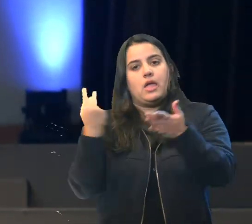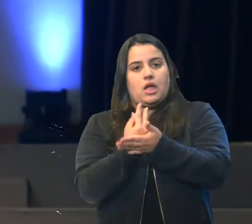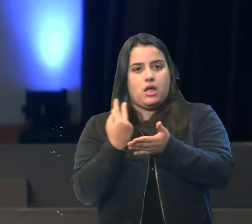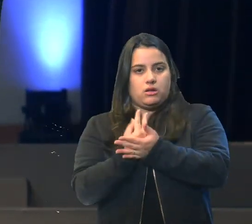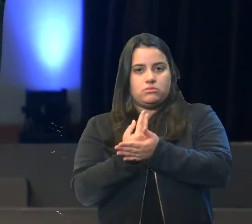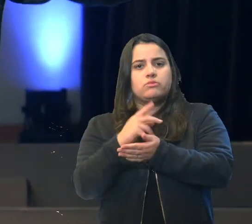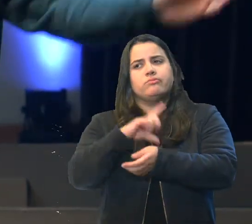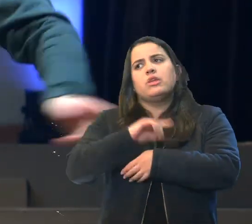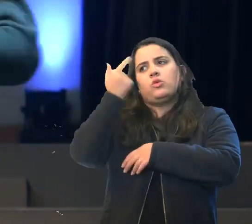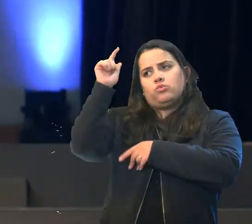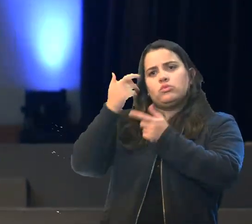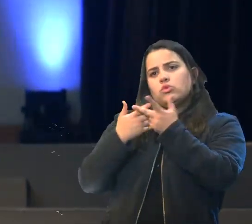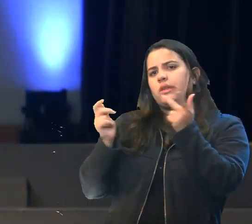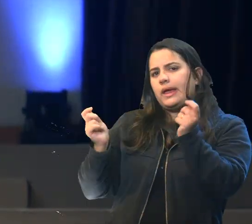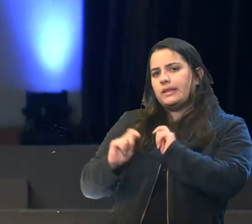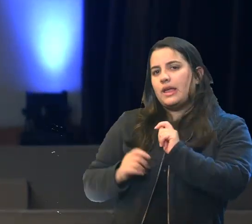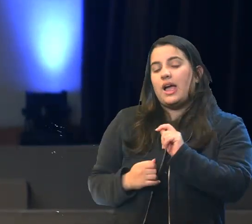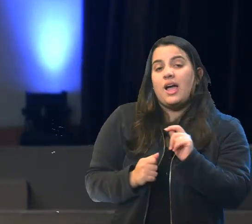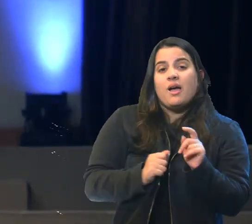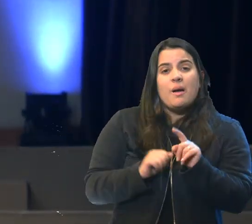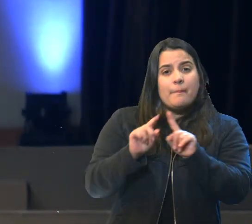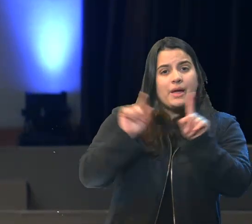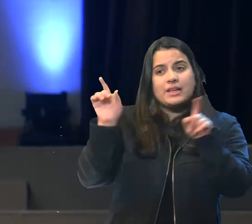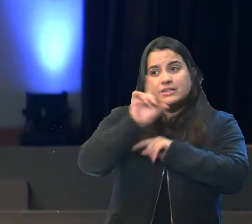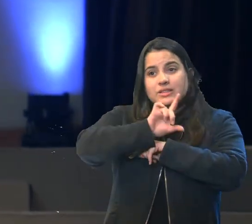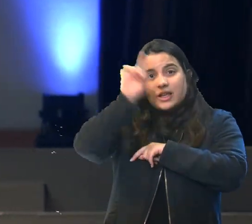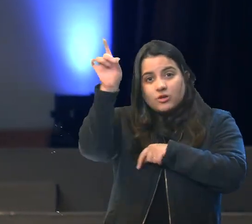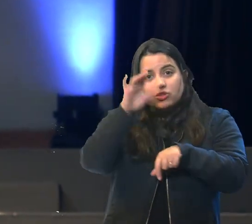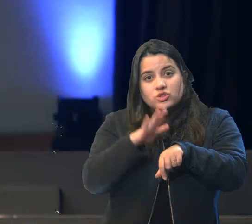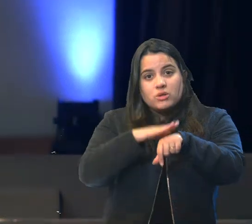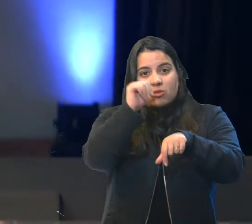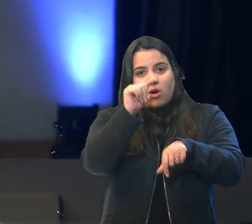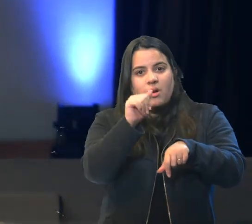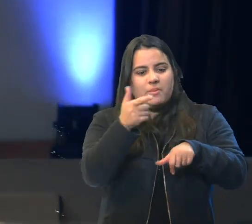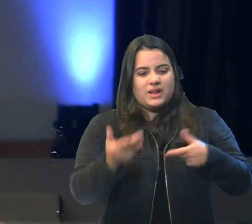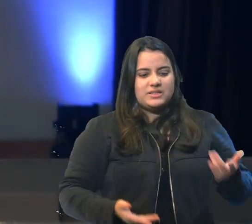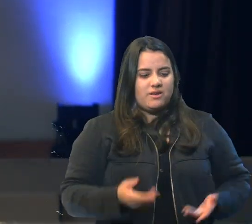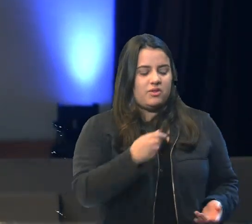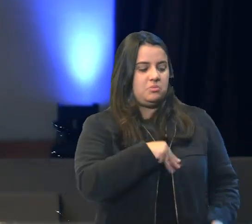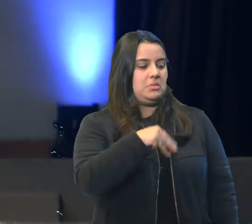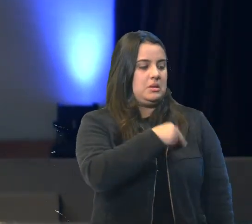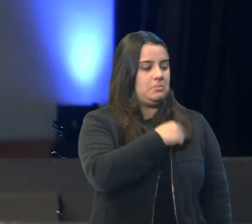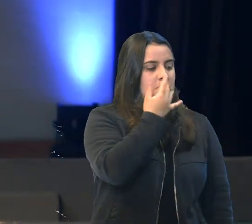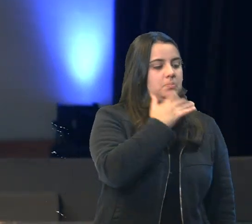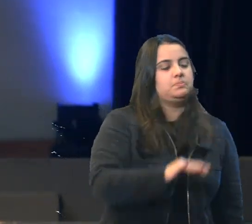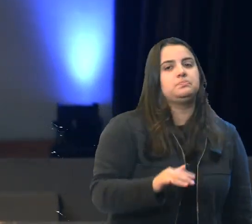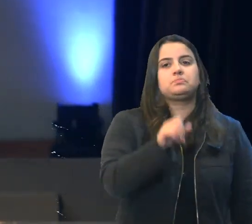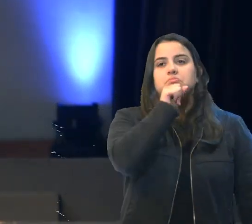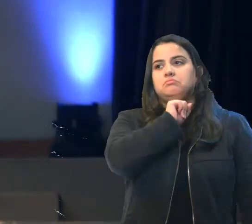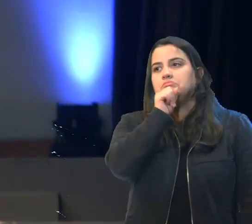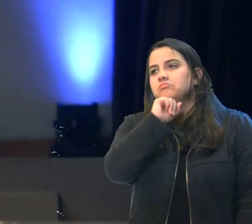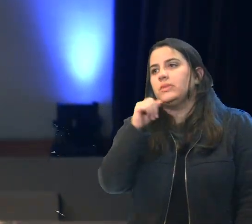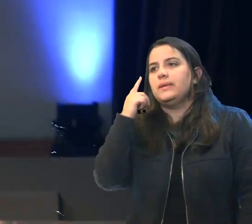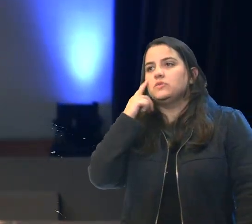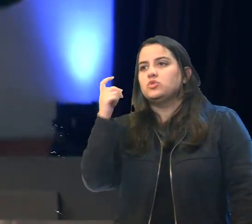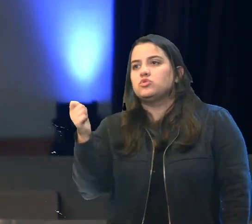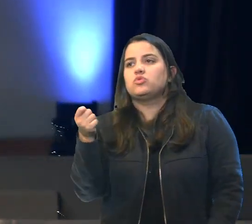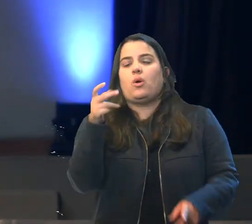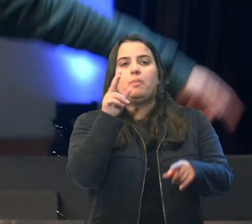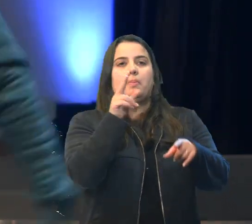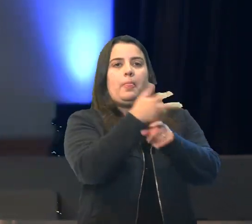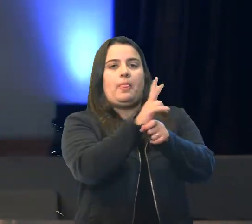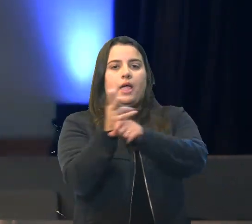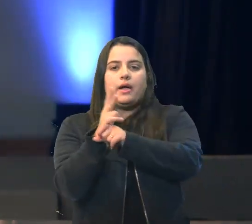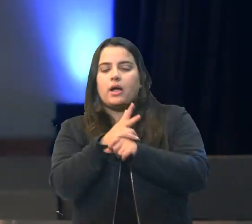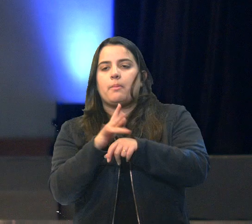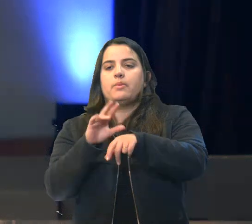isso. Só que Deus te chamou para servir no ministério infantil, nos idosos, no som, na câmera, de segurança, no